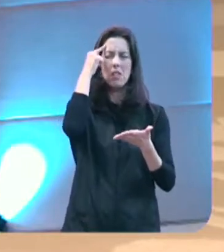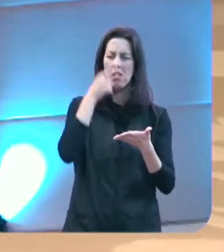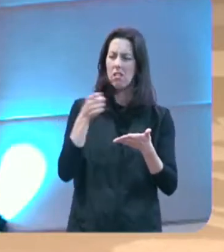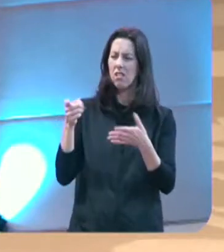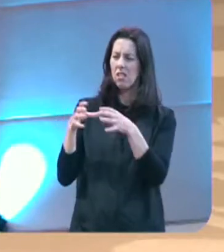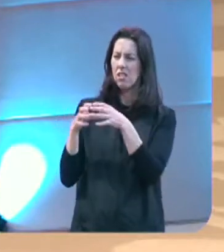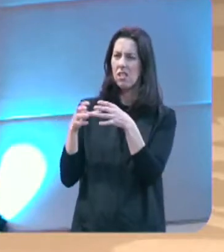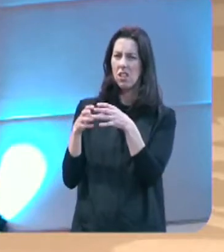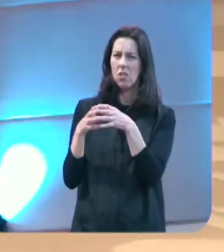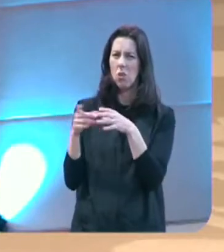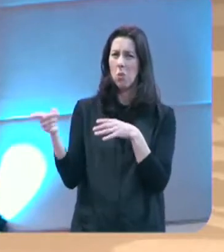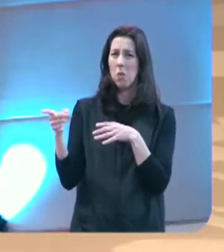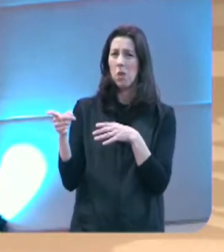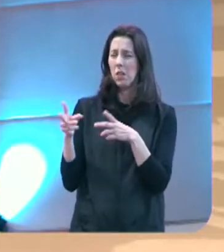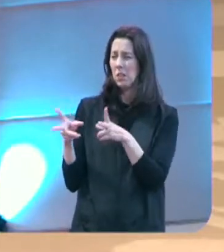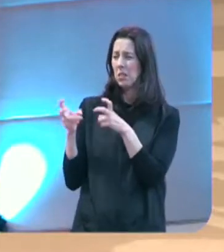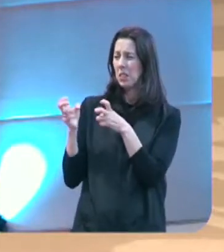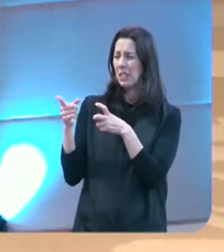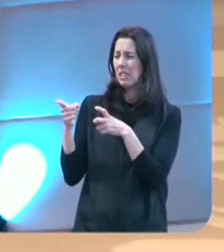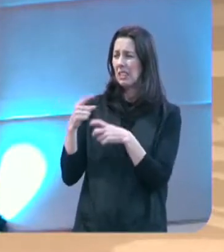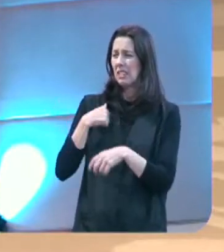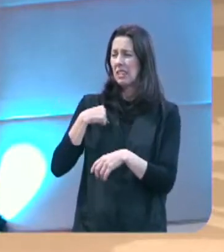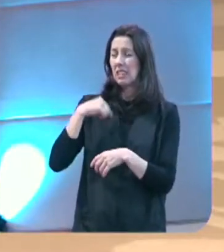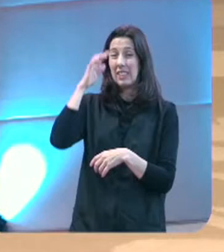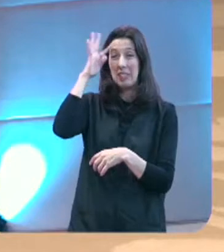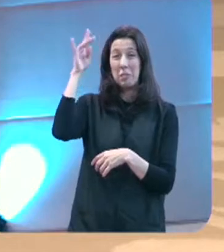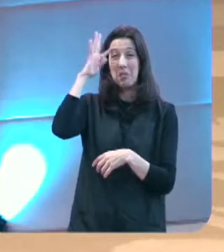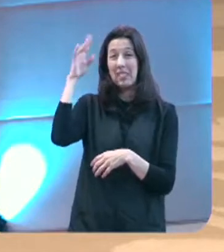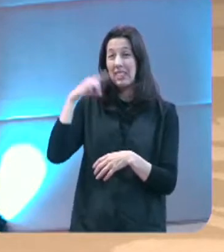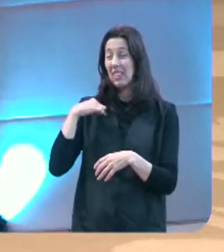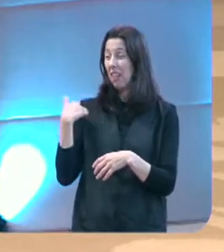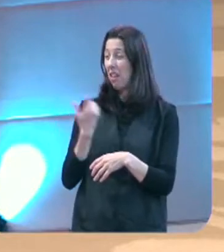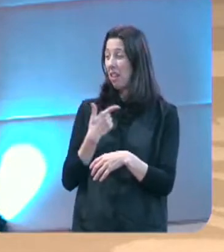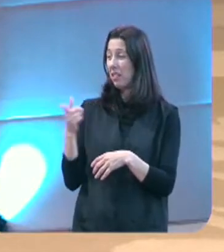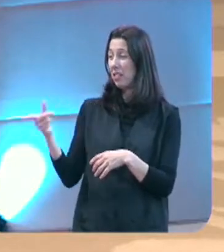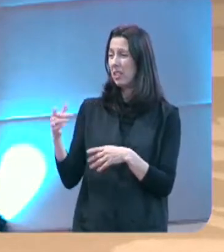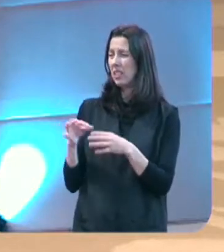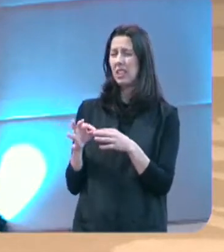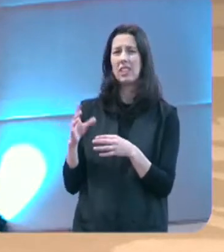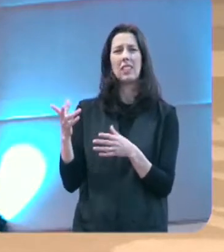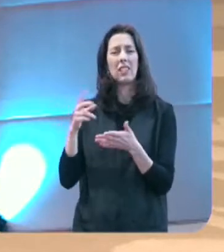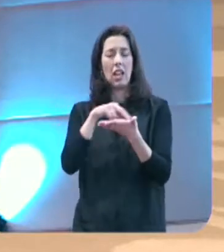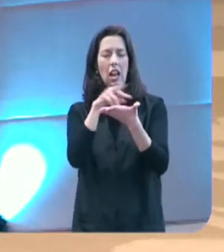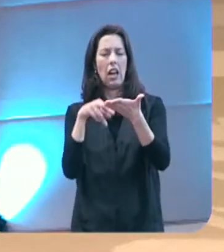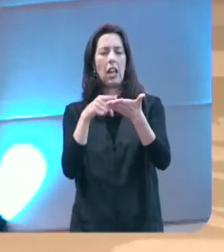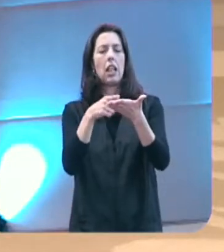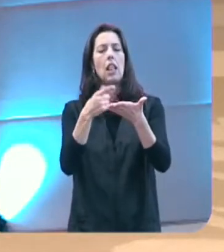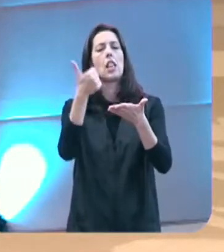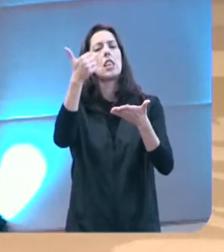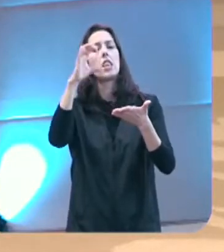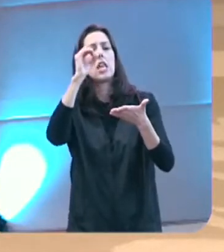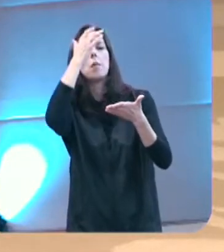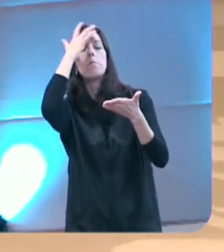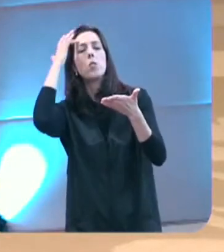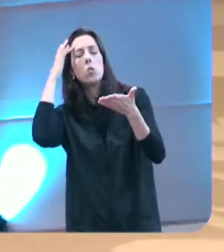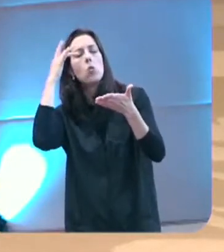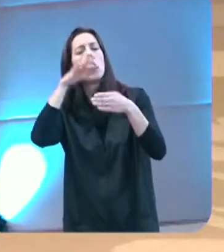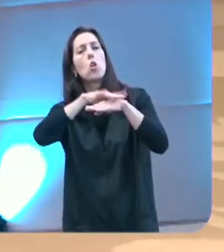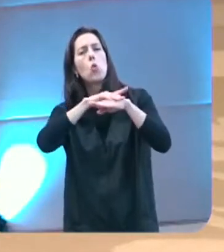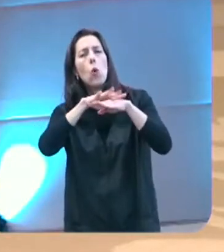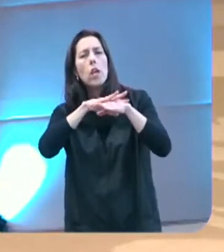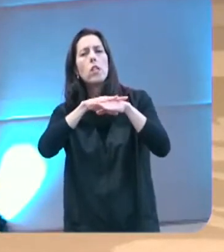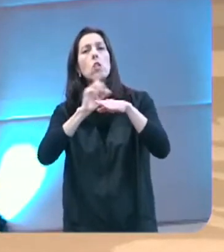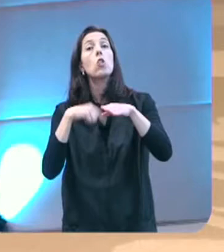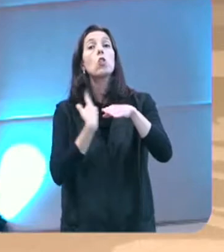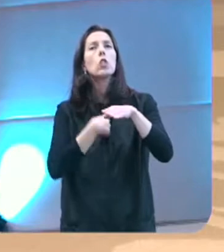comunidade, é tudo isso que nós podemos ler nas entrelinhas desta passagem. Eu creio que